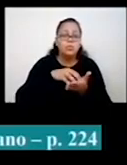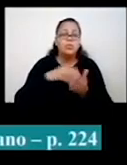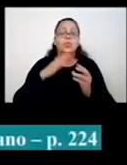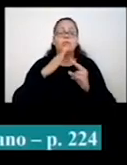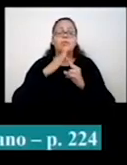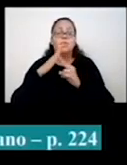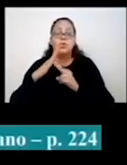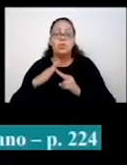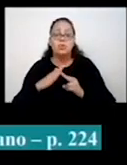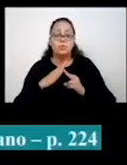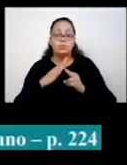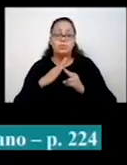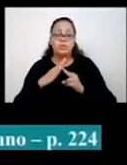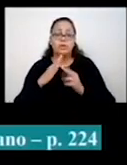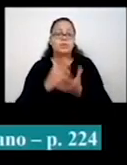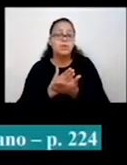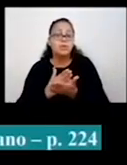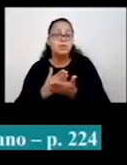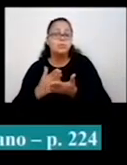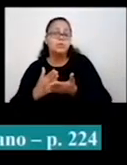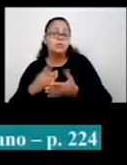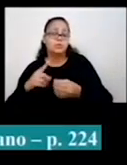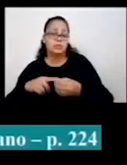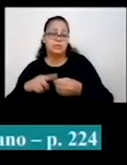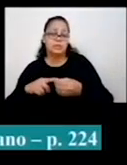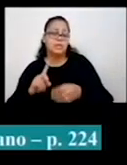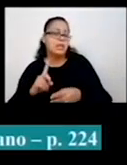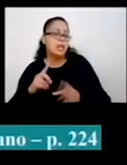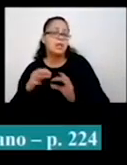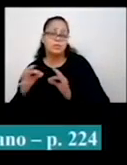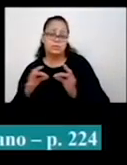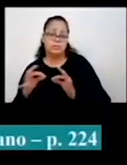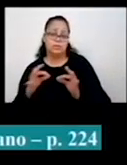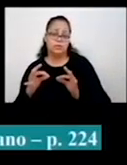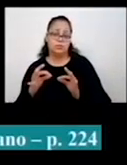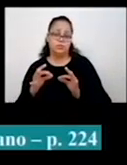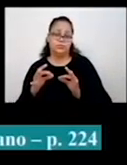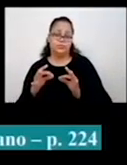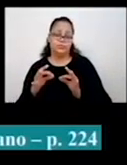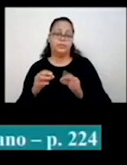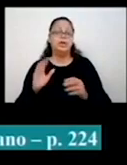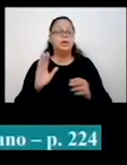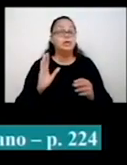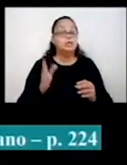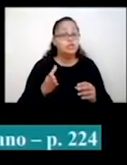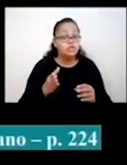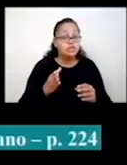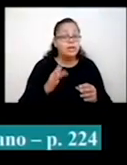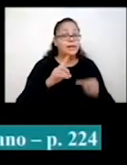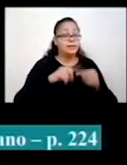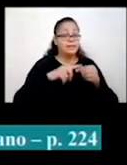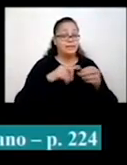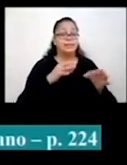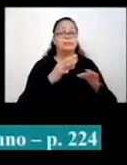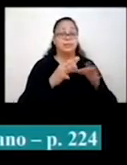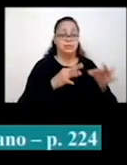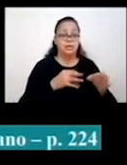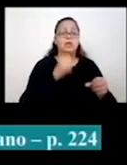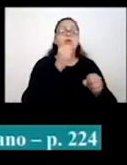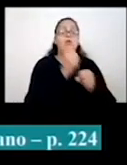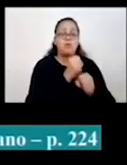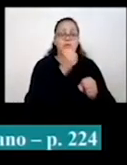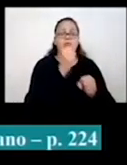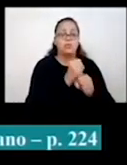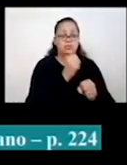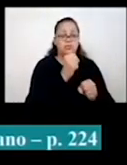aumentando e surgiu aí a cidade. Essas são as cidades espontâneas, né? Não se planejou o surgimento delas, certo? Já as cidades planejadas, elas